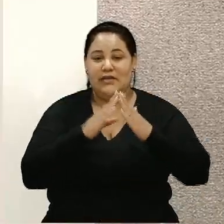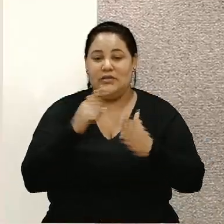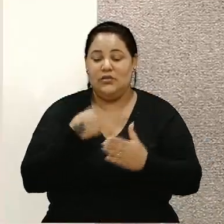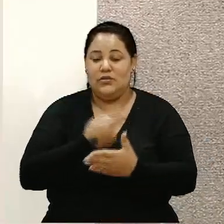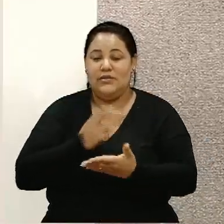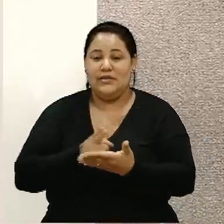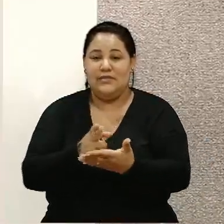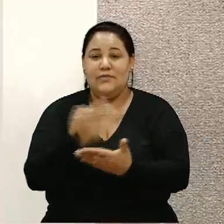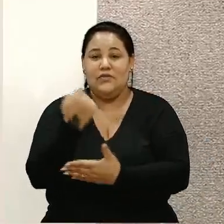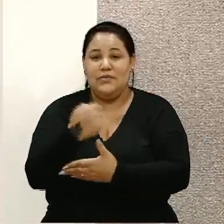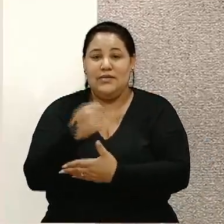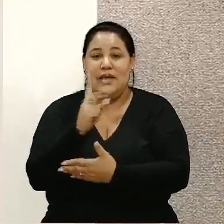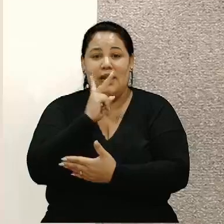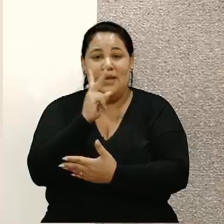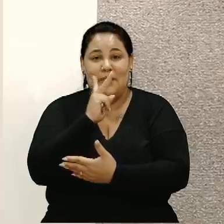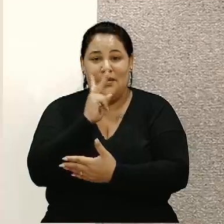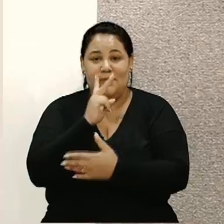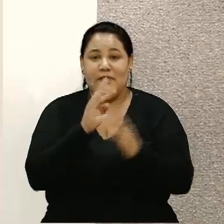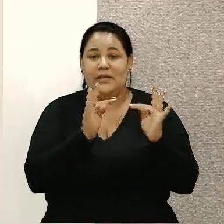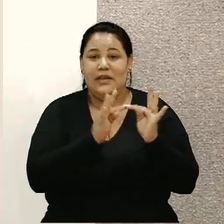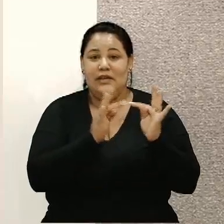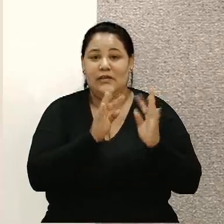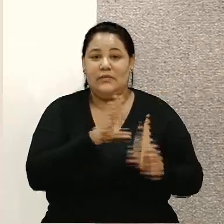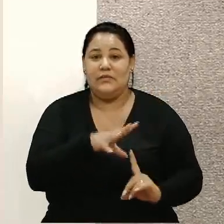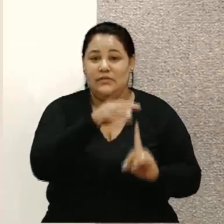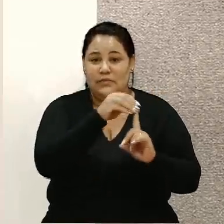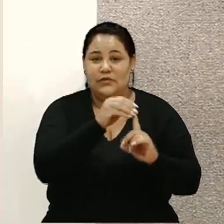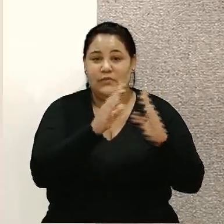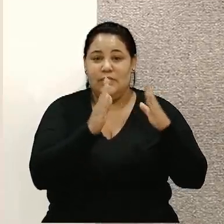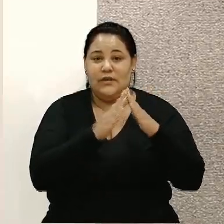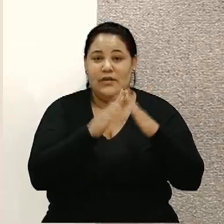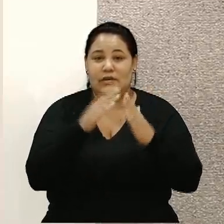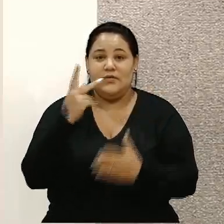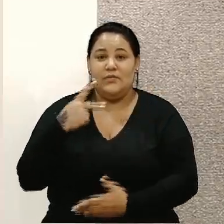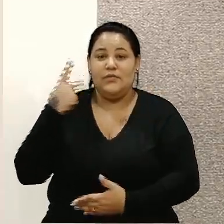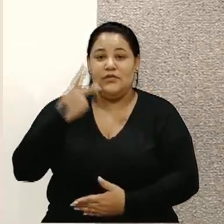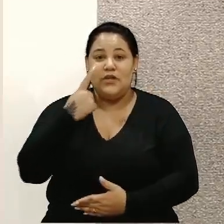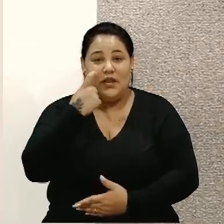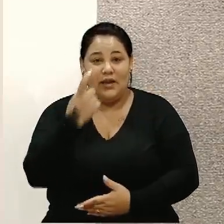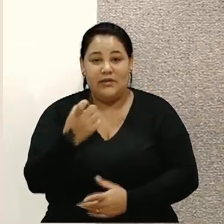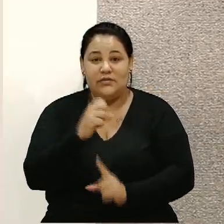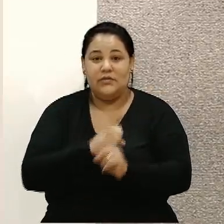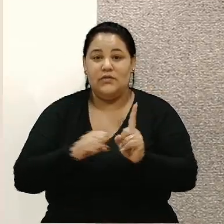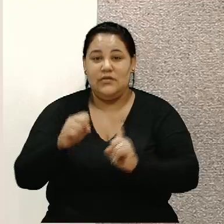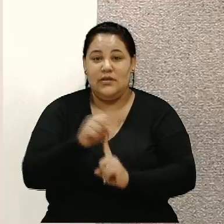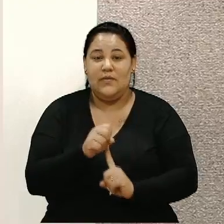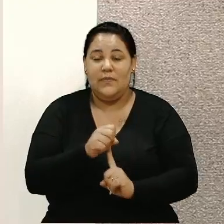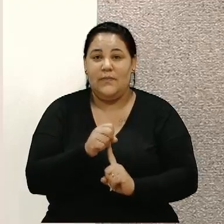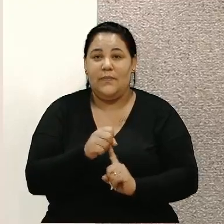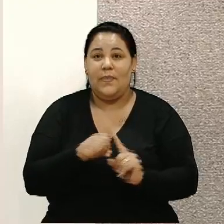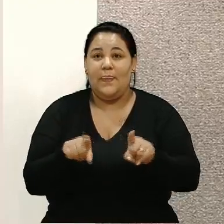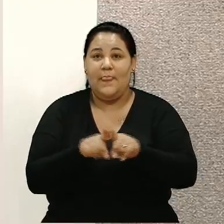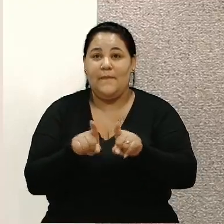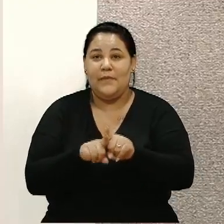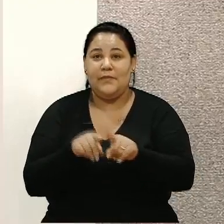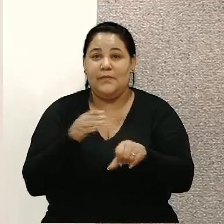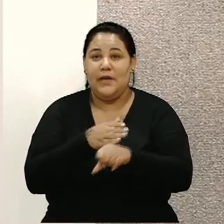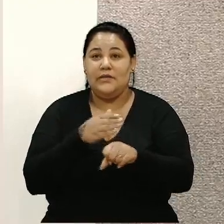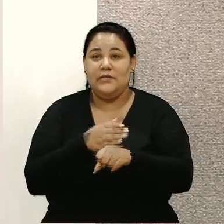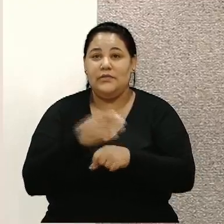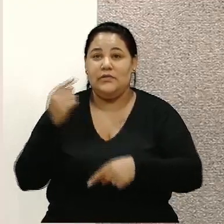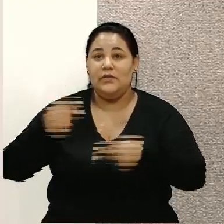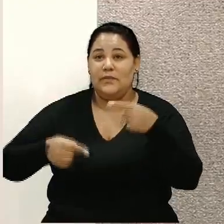lembrar que, além de técnico e principalmente somos uma casa política, onde os interesses sociais vêm à baila, vêm ao debate, e